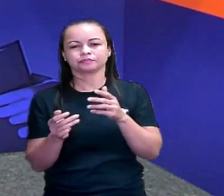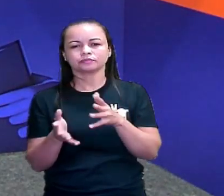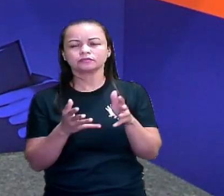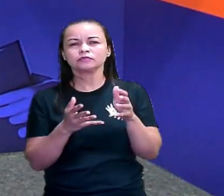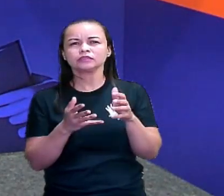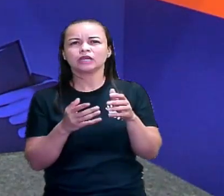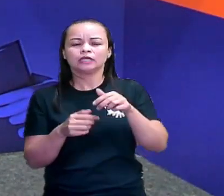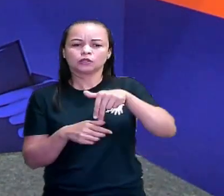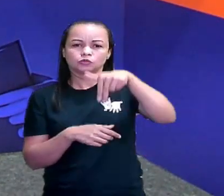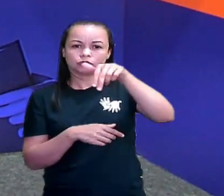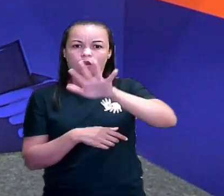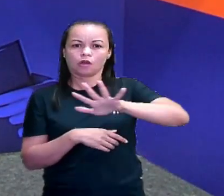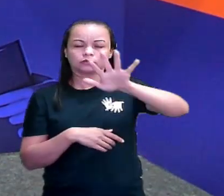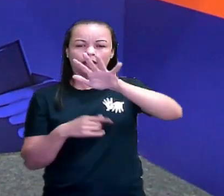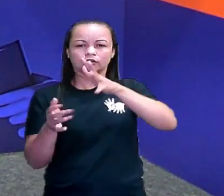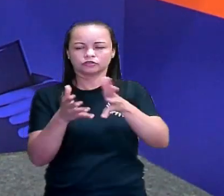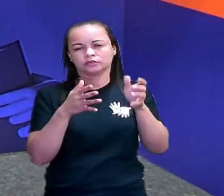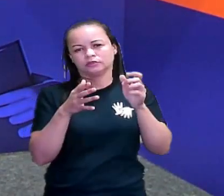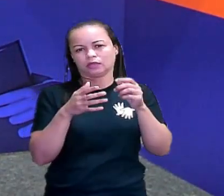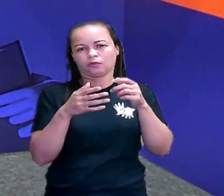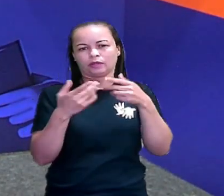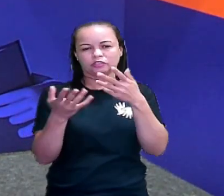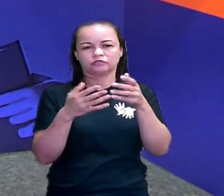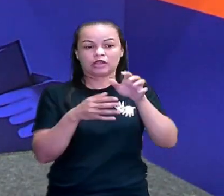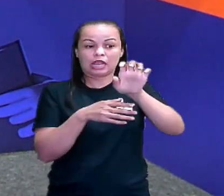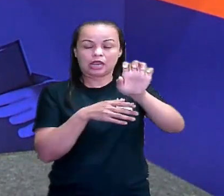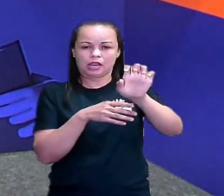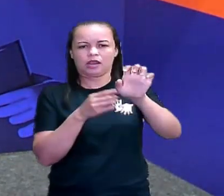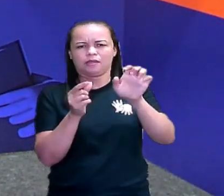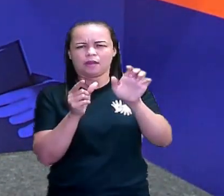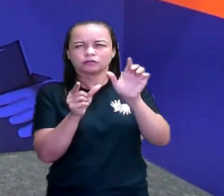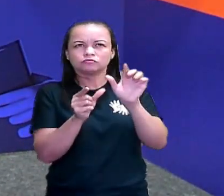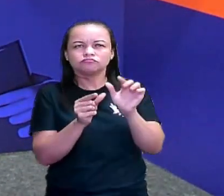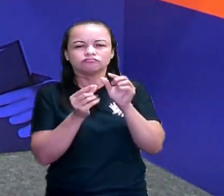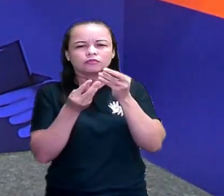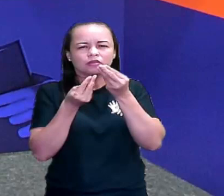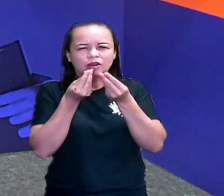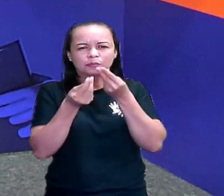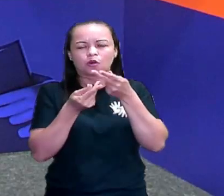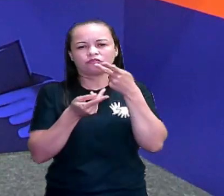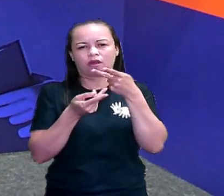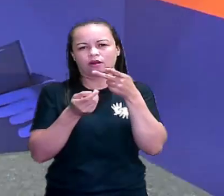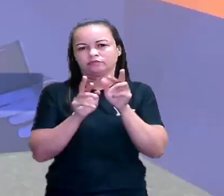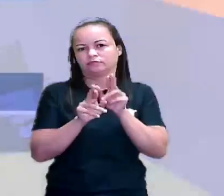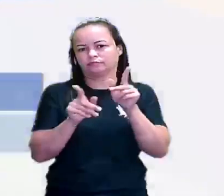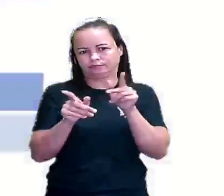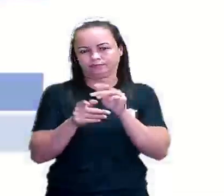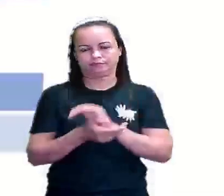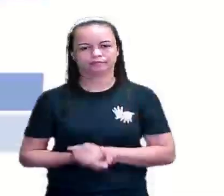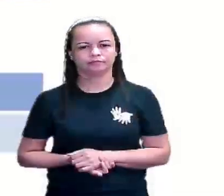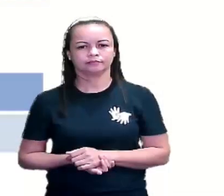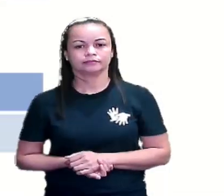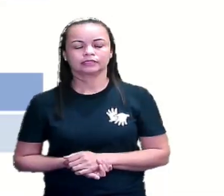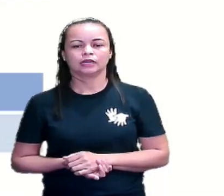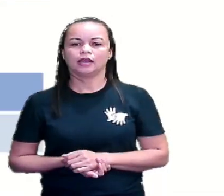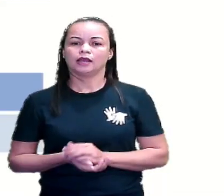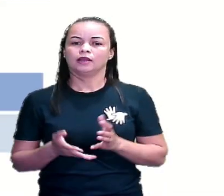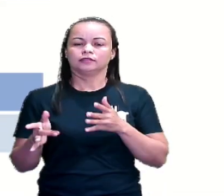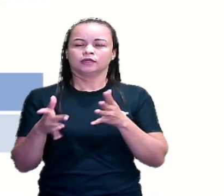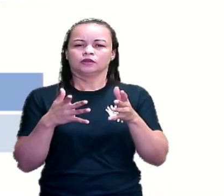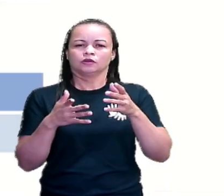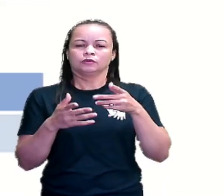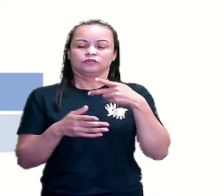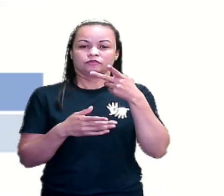espanhol, E, mais fechadinho, tá certo? E aí a gente tem, ó, como eu havia falado para